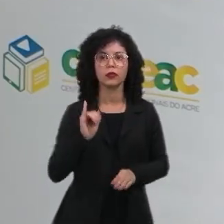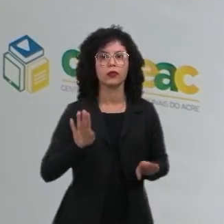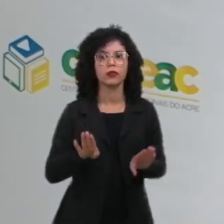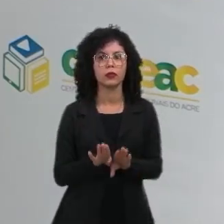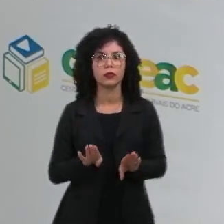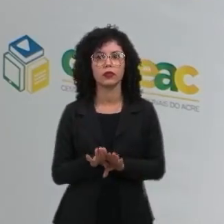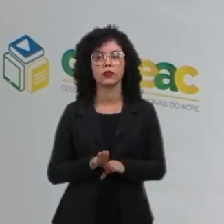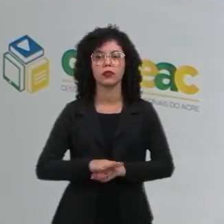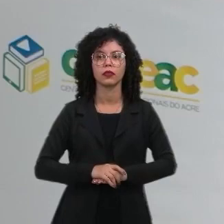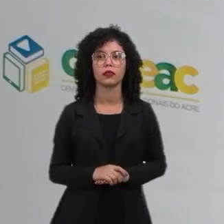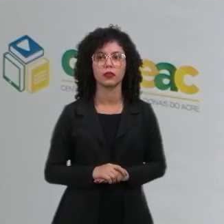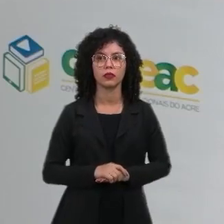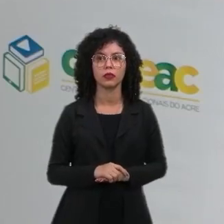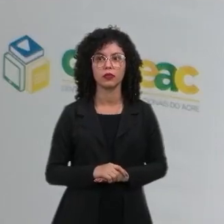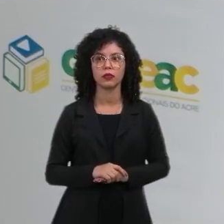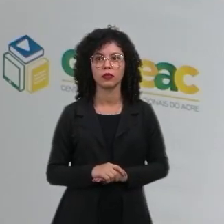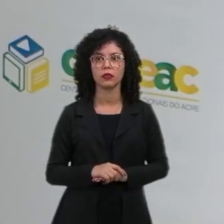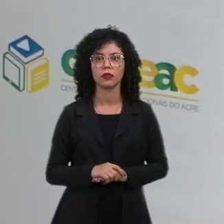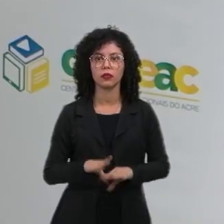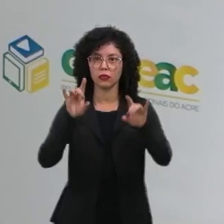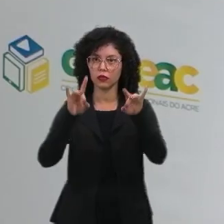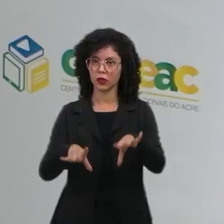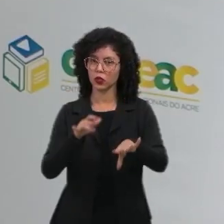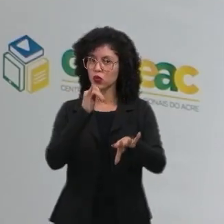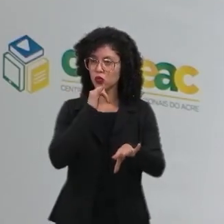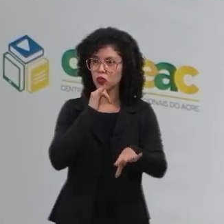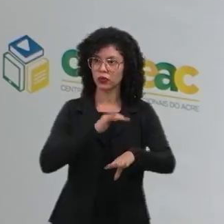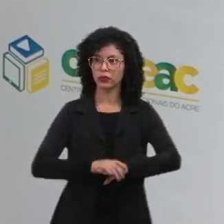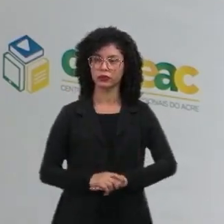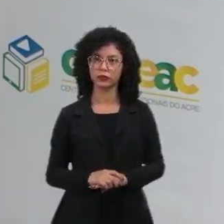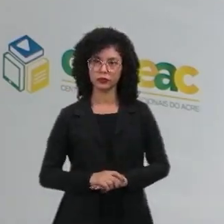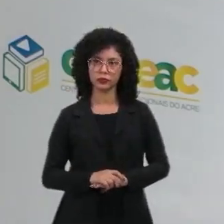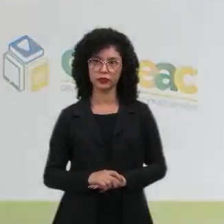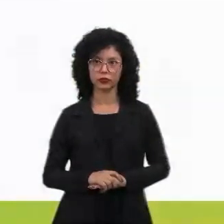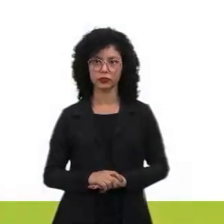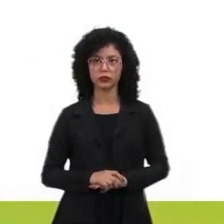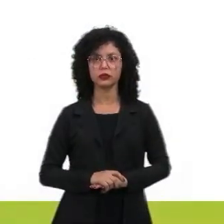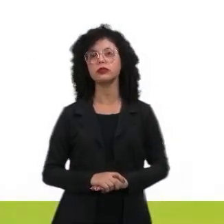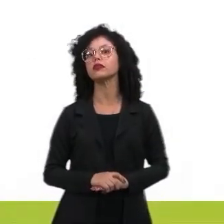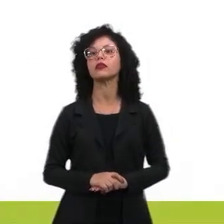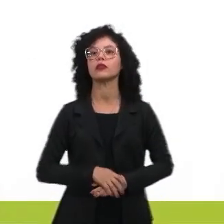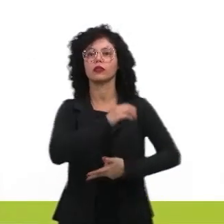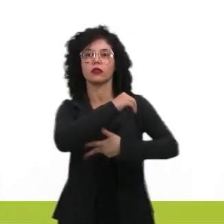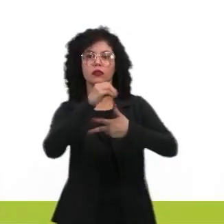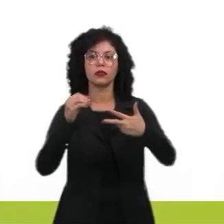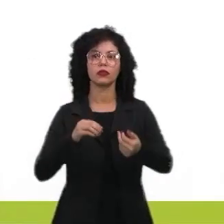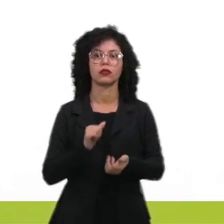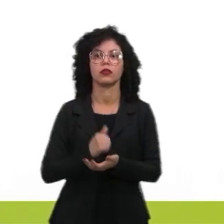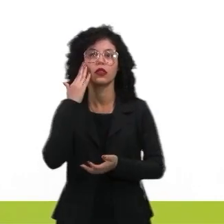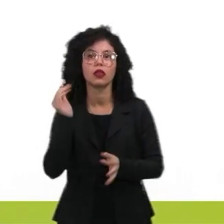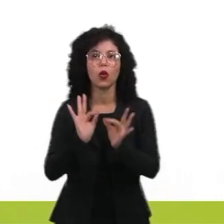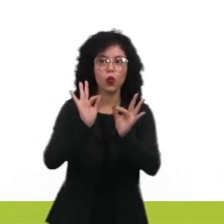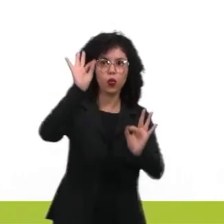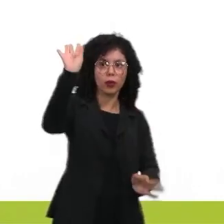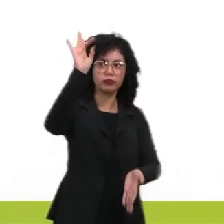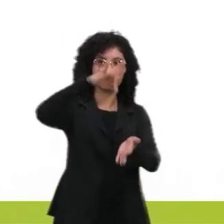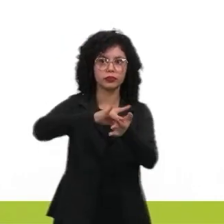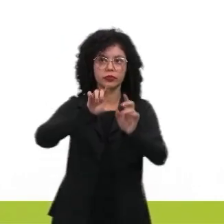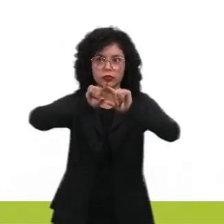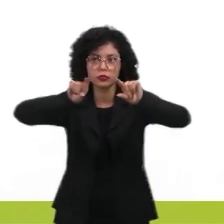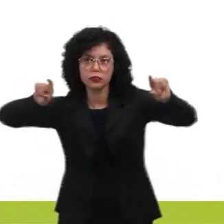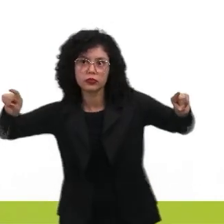para você entender direitinho essa ideia de escala. Vamos ao último exemplo. Vamos lá. Enem 2011, sabendo que a distância real em linha